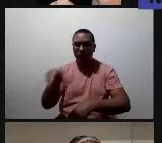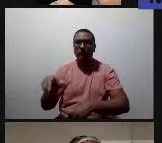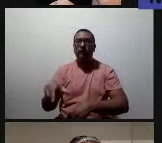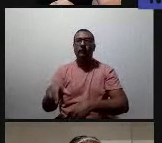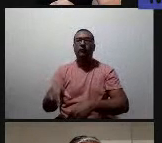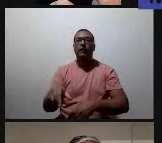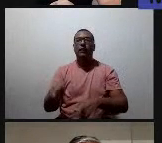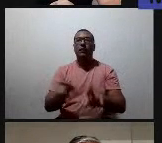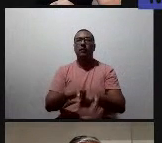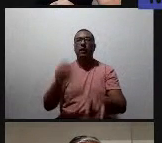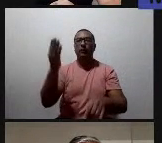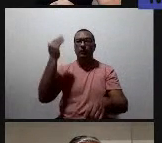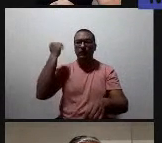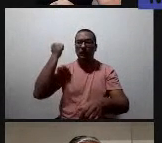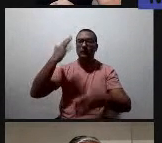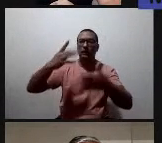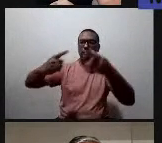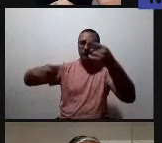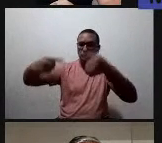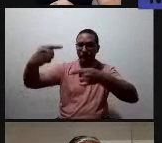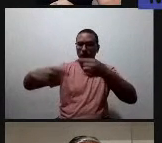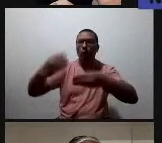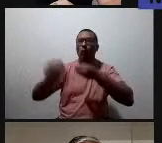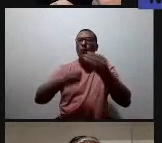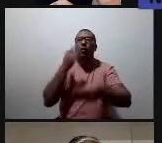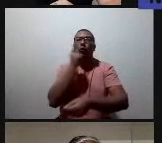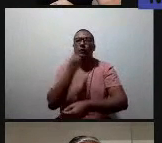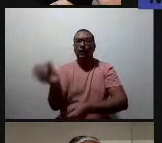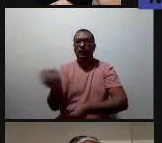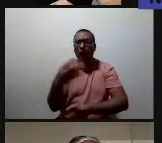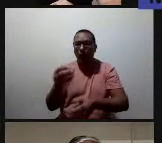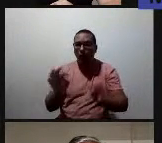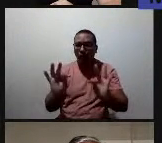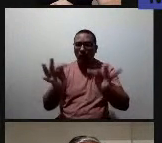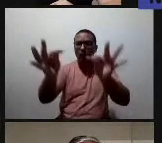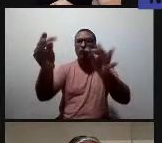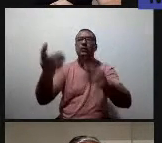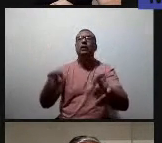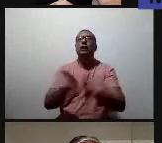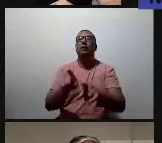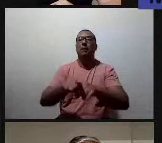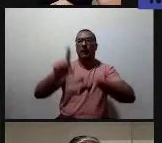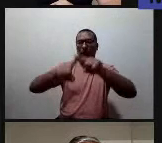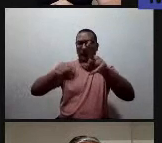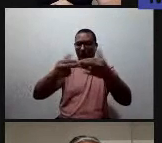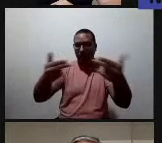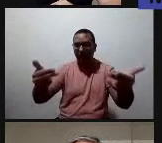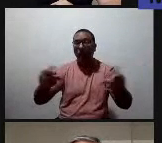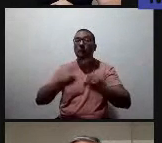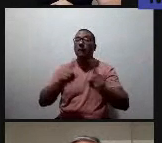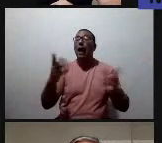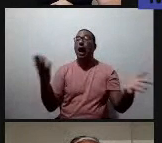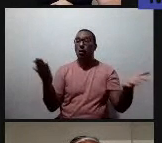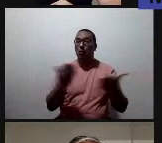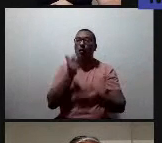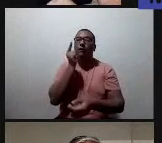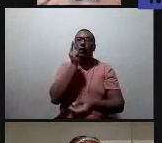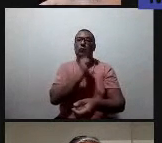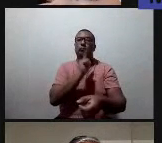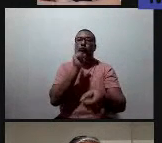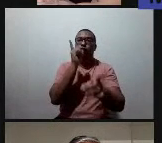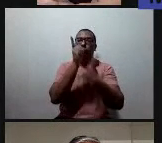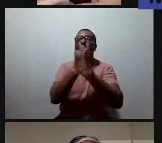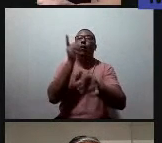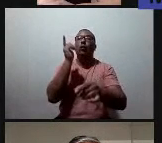muito tempo discutindo a inovação na tecnologia, nos produtos, mas finalmente ela chega aí aos processos e